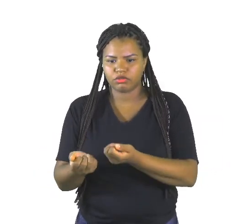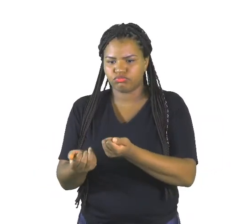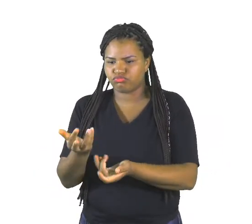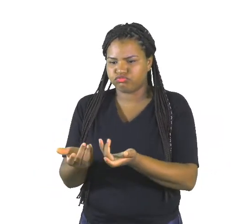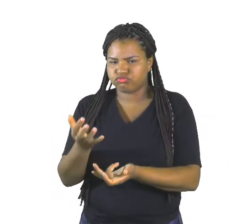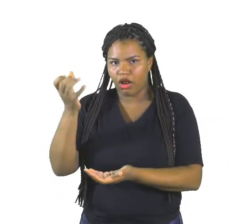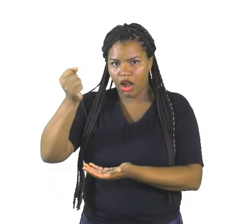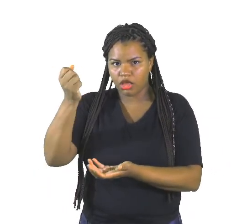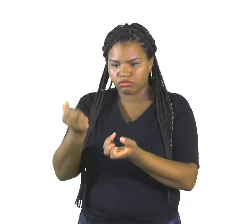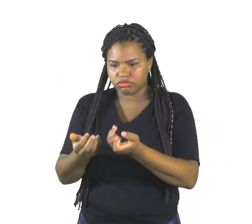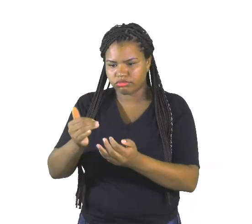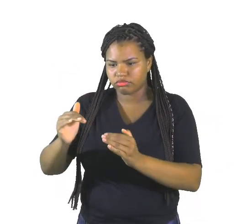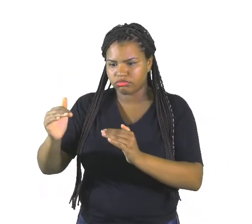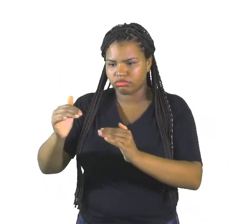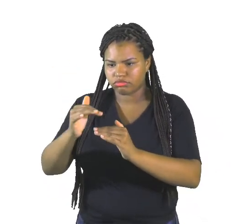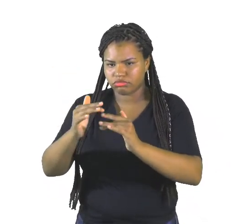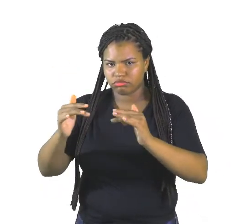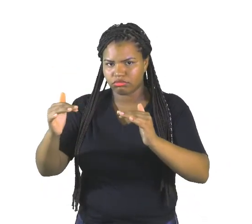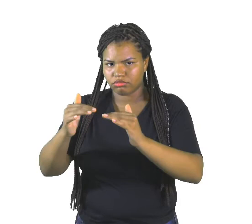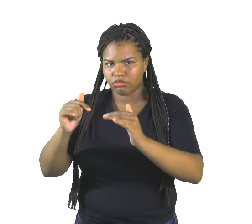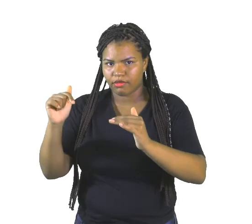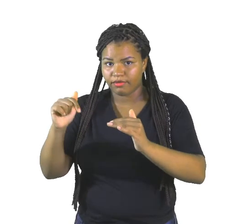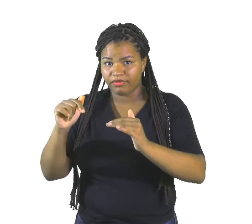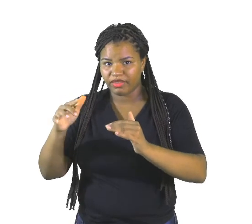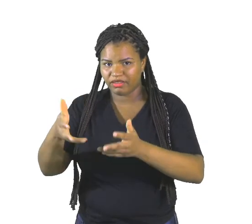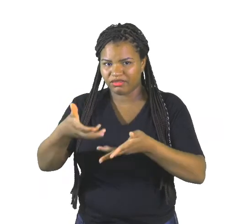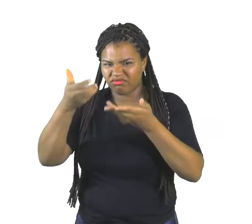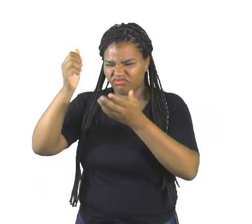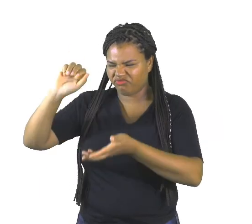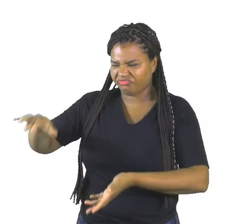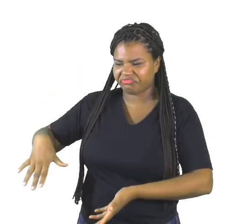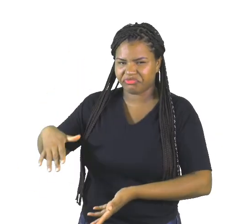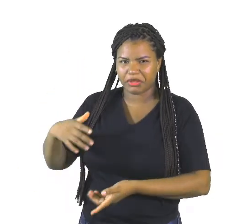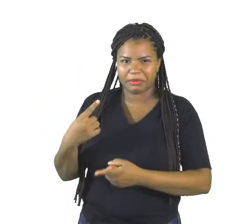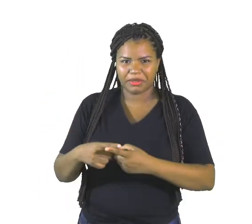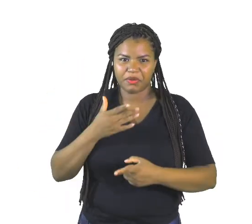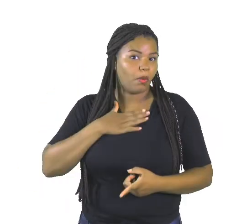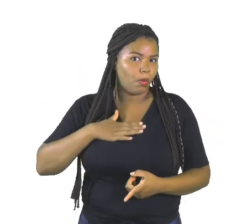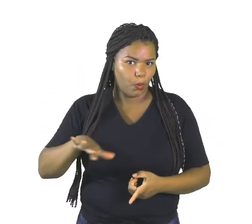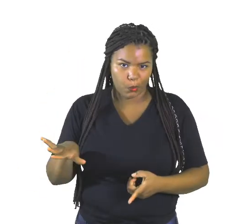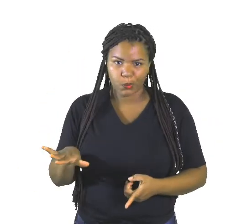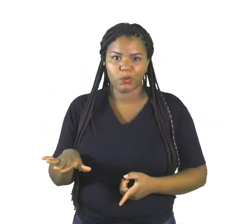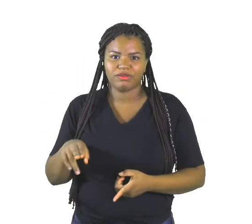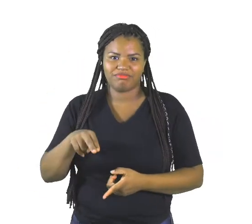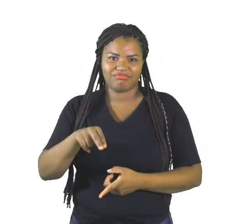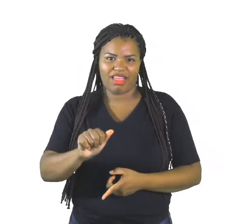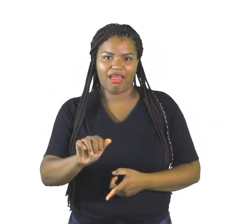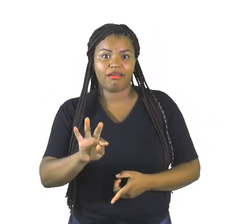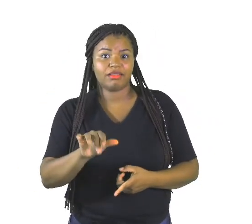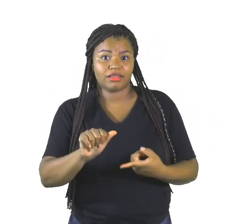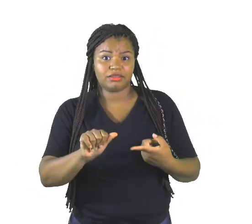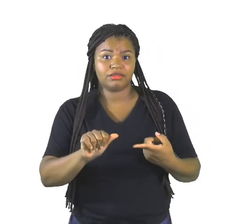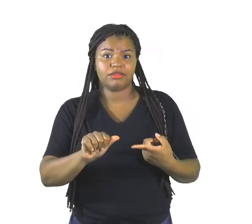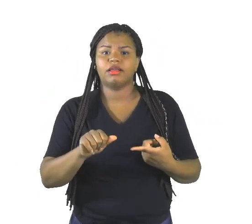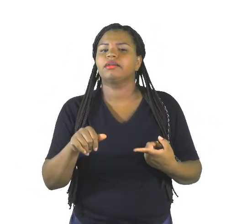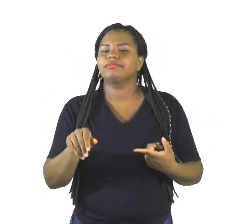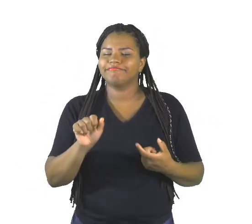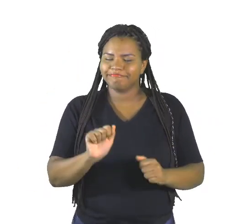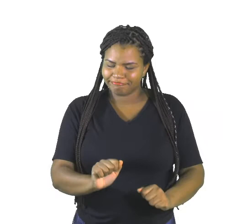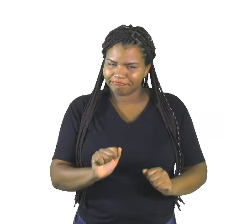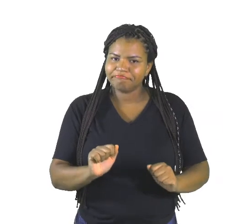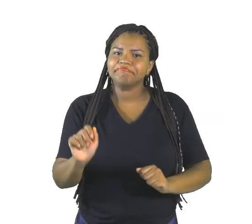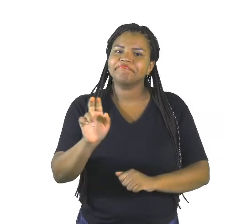cima, que muita gente joga fora e não gosta da nata, né? Então a nata também pode ser